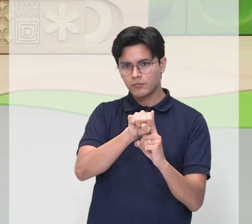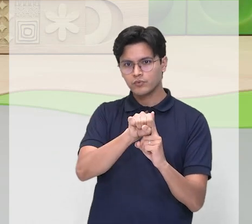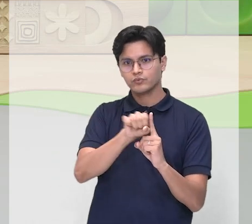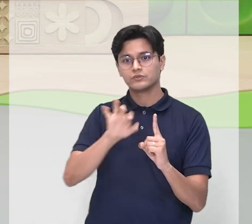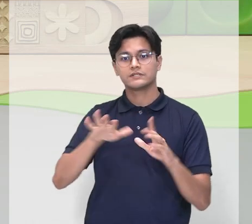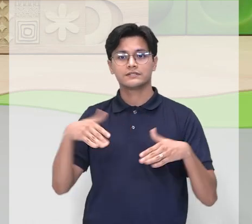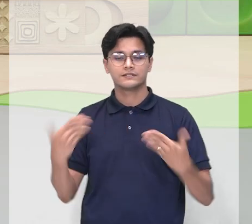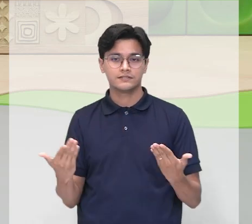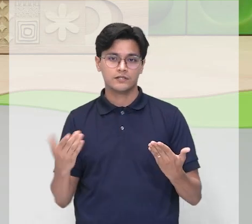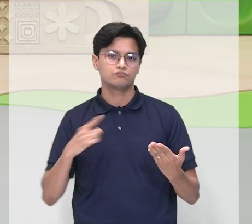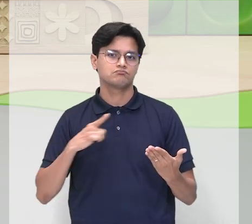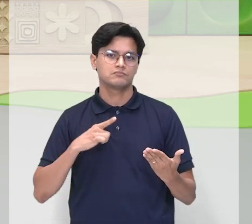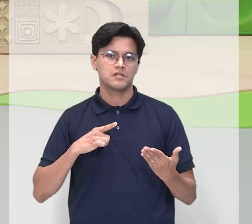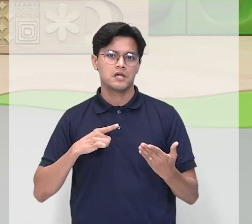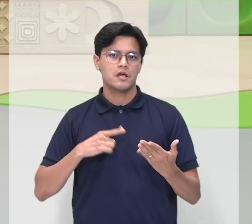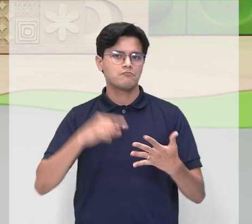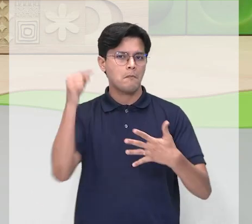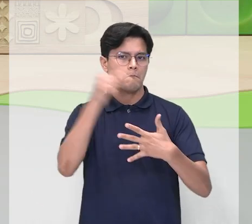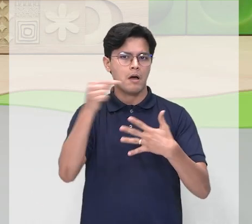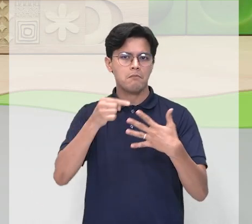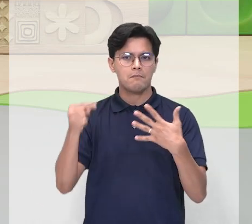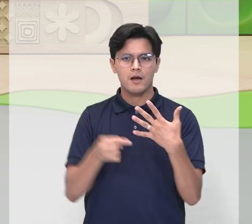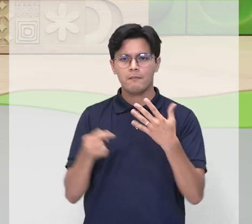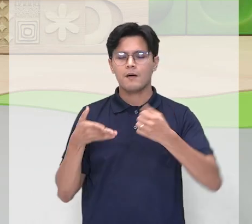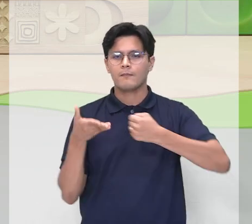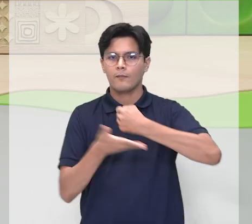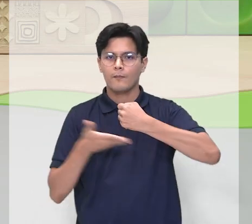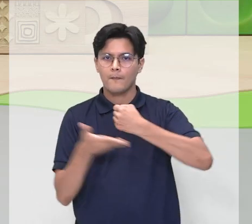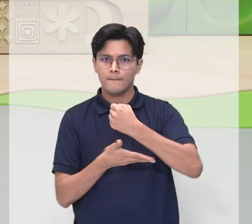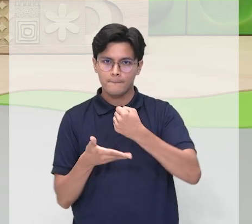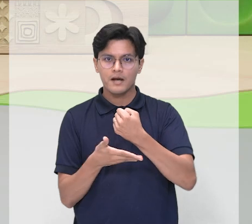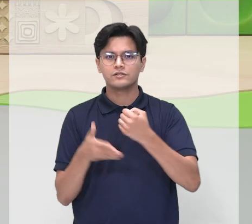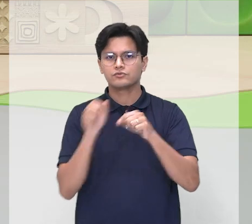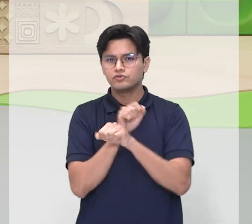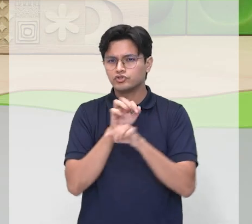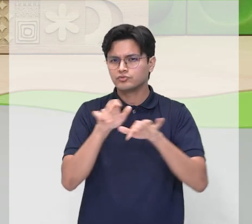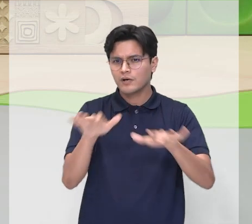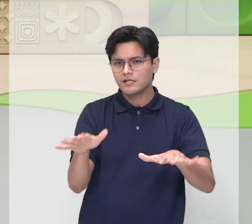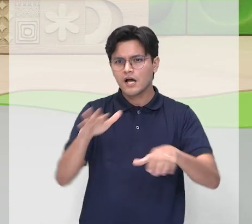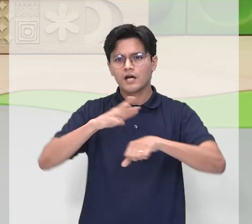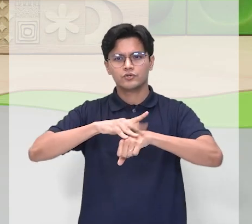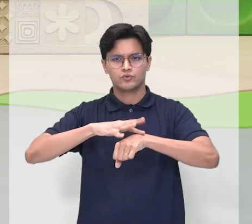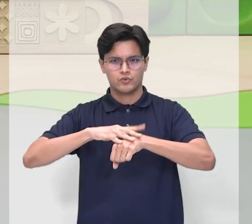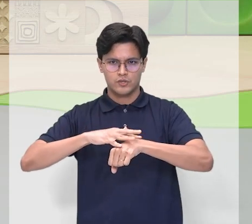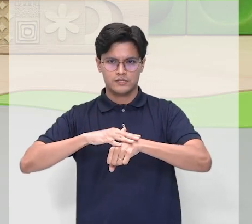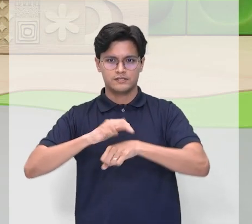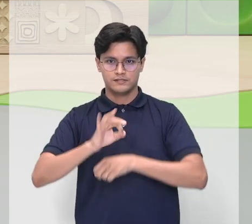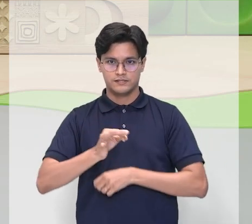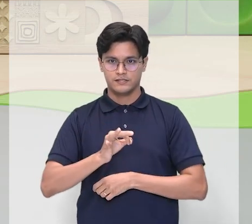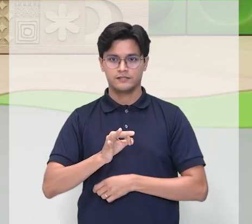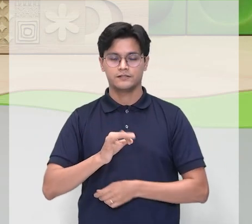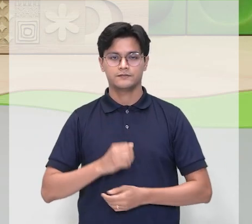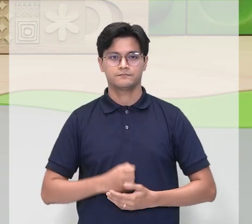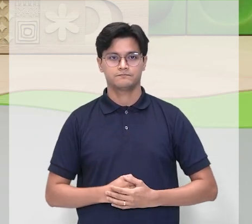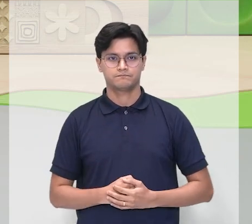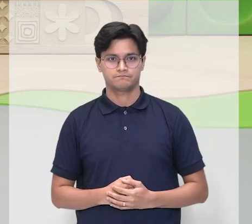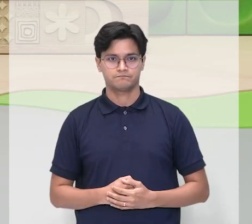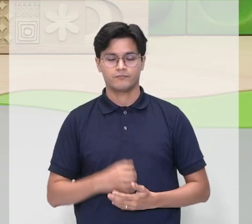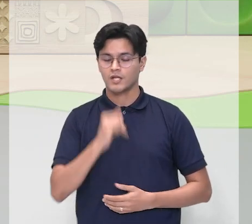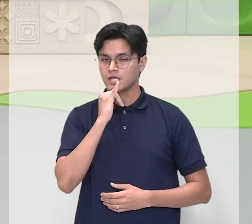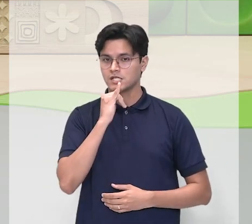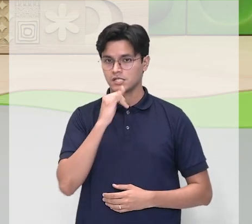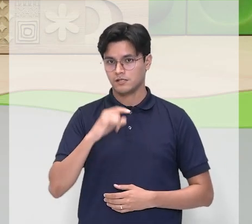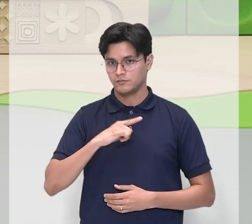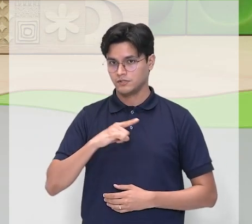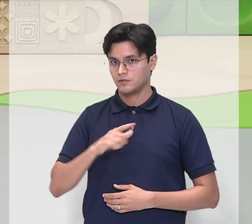de transmissão das doenças infecto-contagiosas, que é uma pessoa